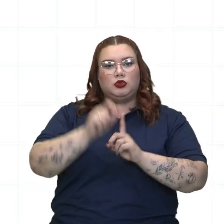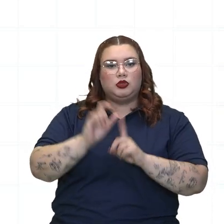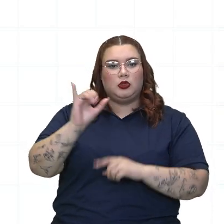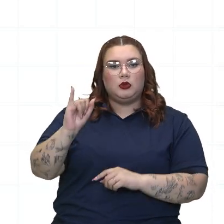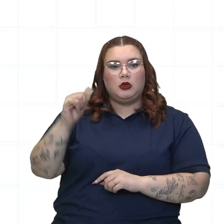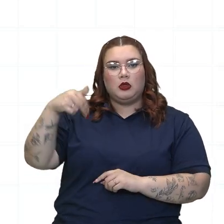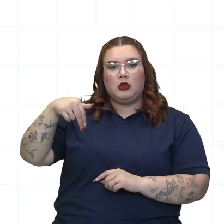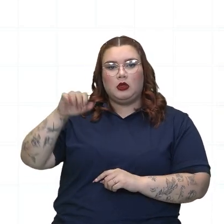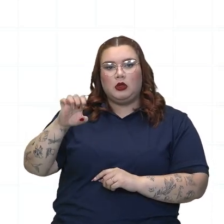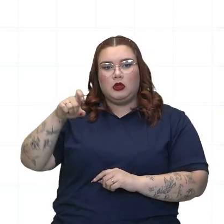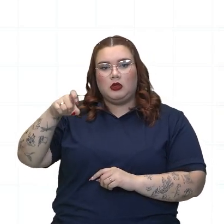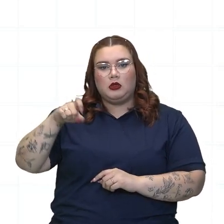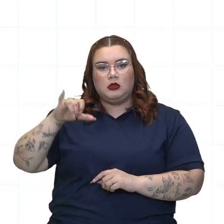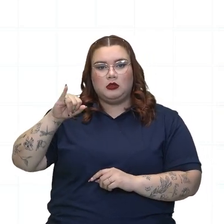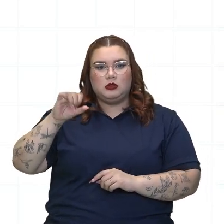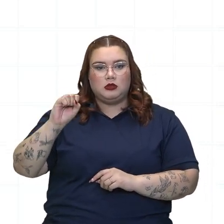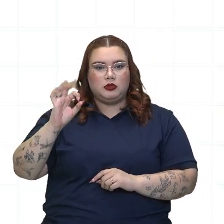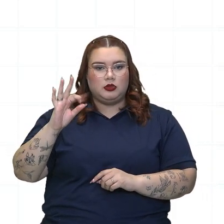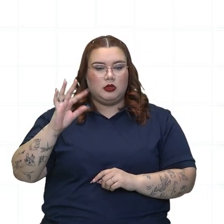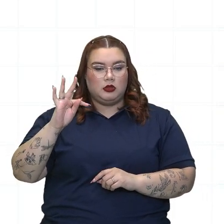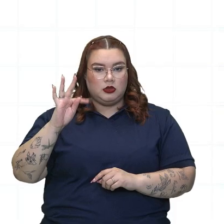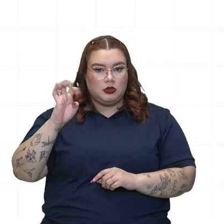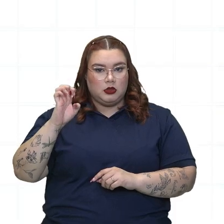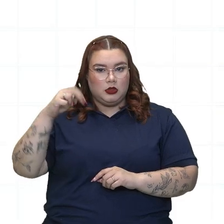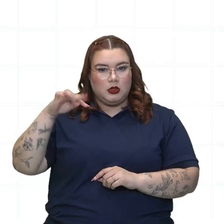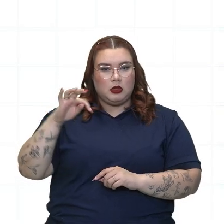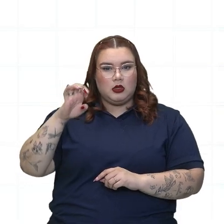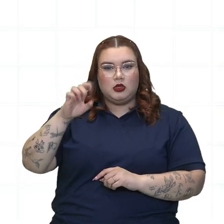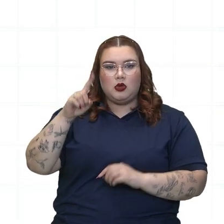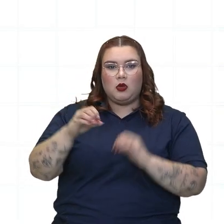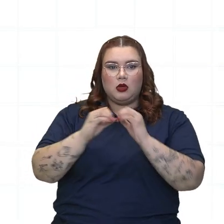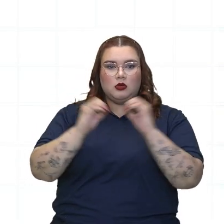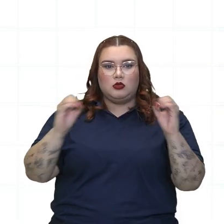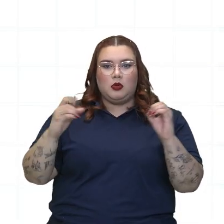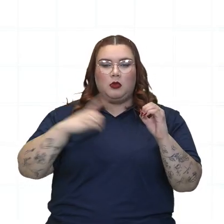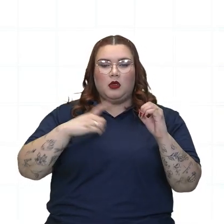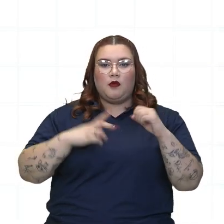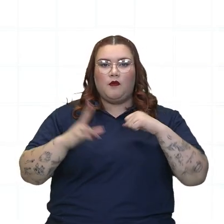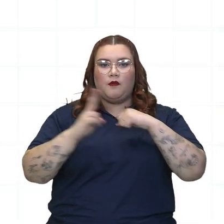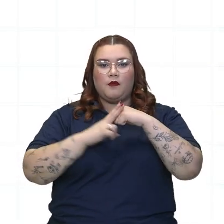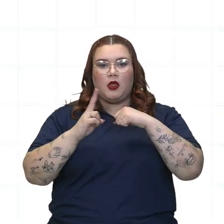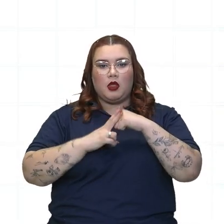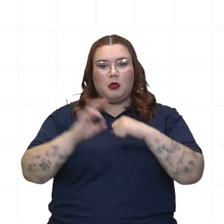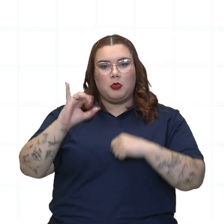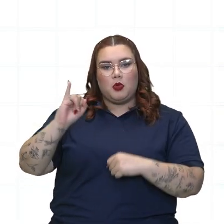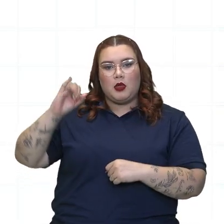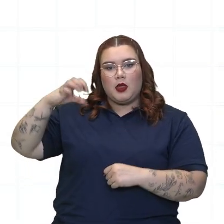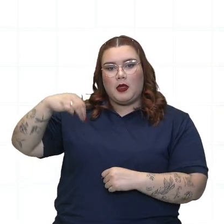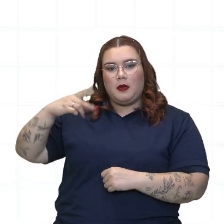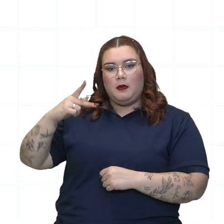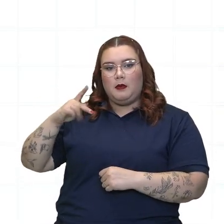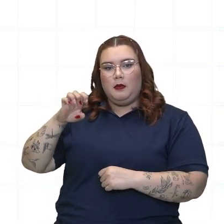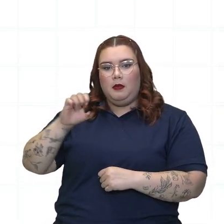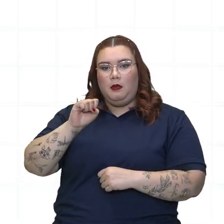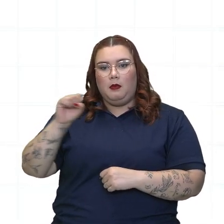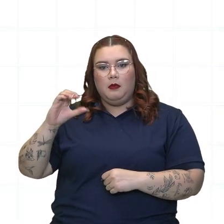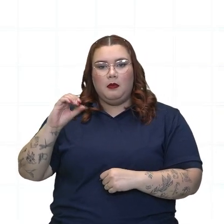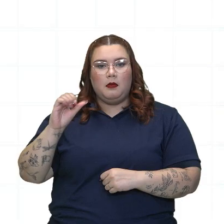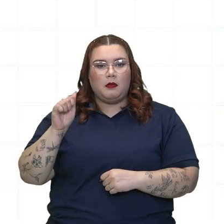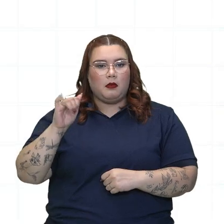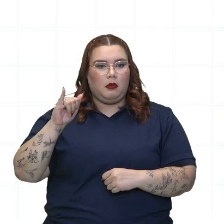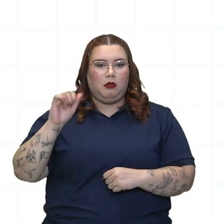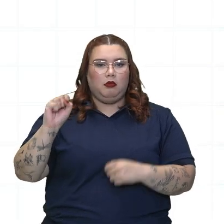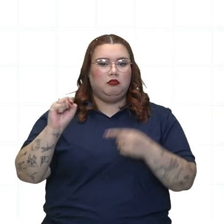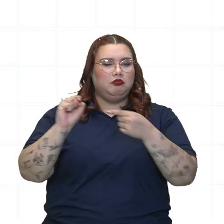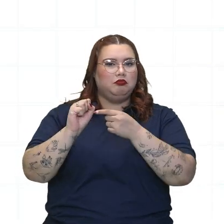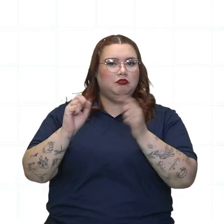que possuem o estágio dos verbos impessoais, que são esses verbos que a gente não consegue atribuir a um agente, tá bom?